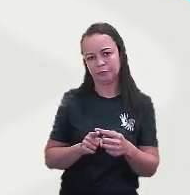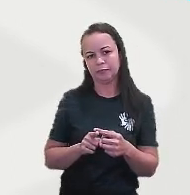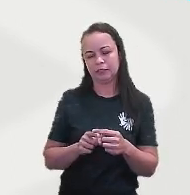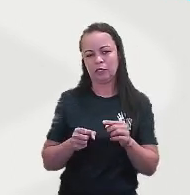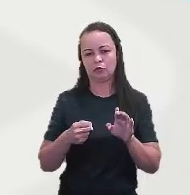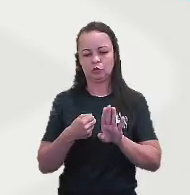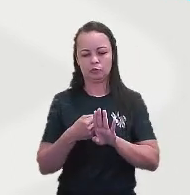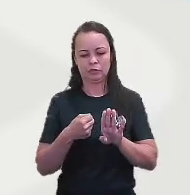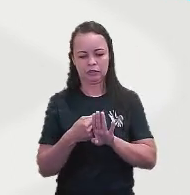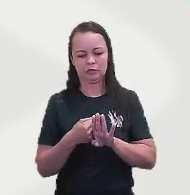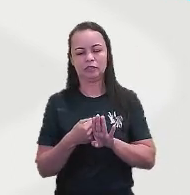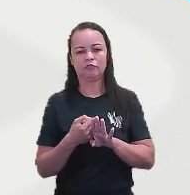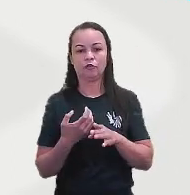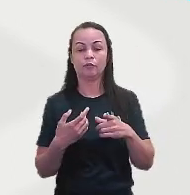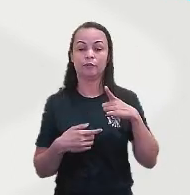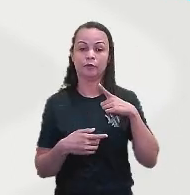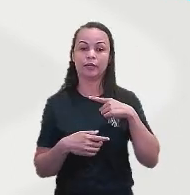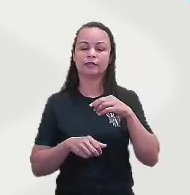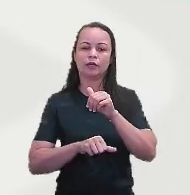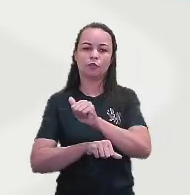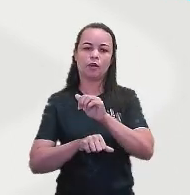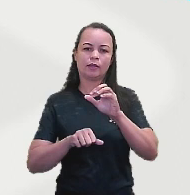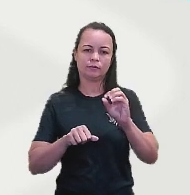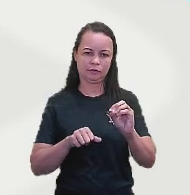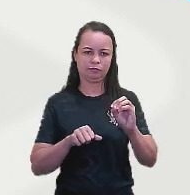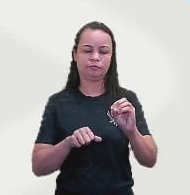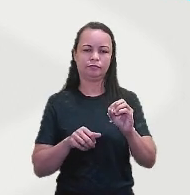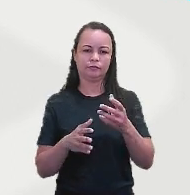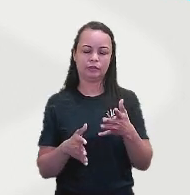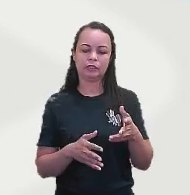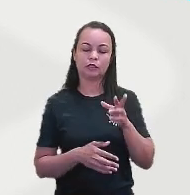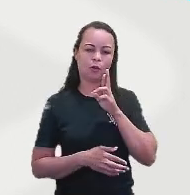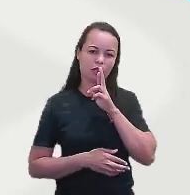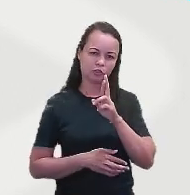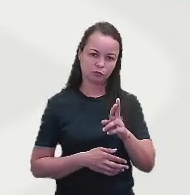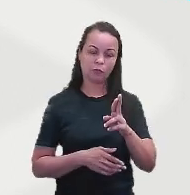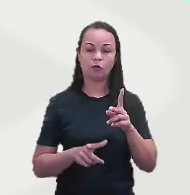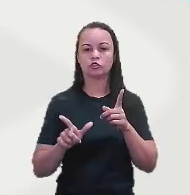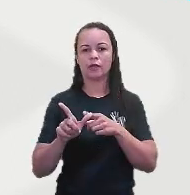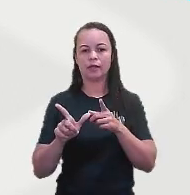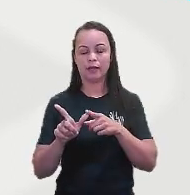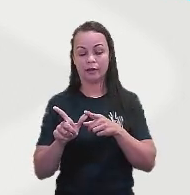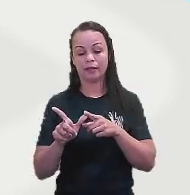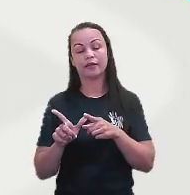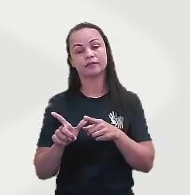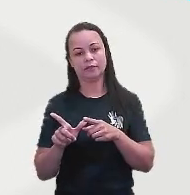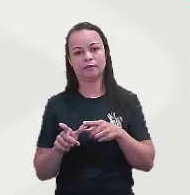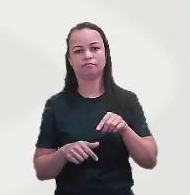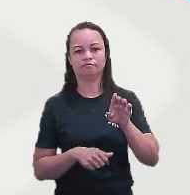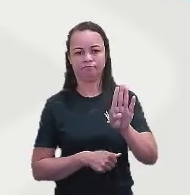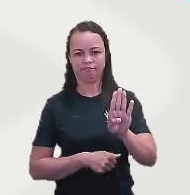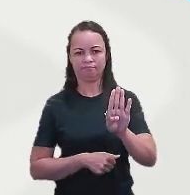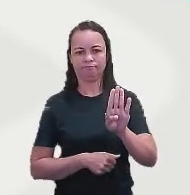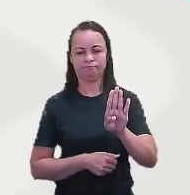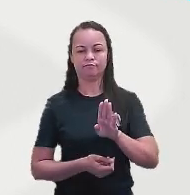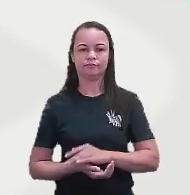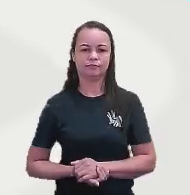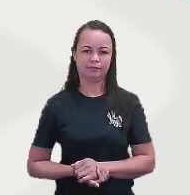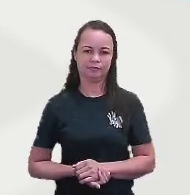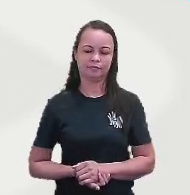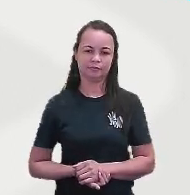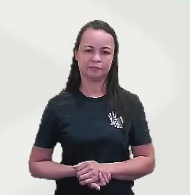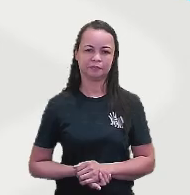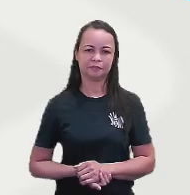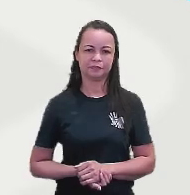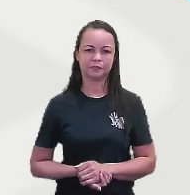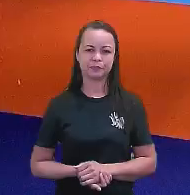substantivo, porque está antecedido de artigo. Portanto, a resposta correta é a letra B. Muito